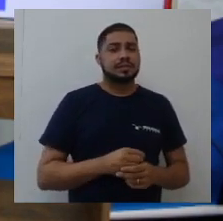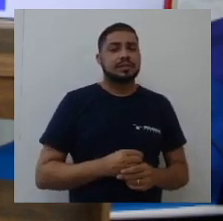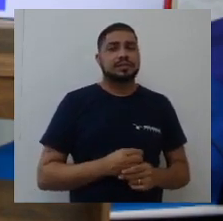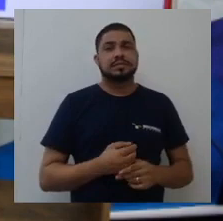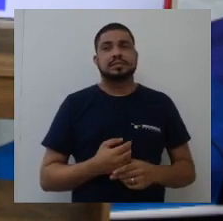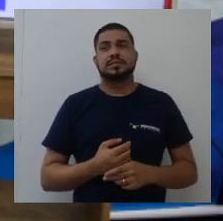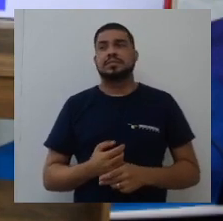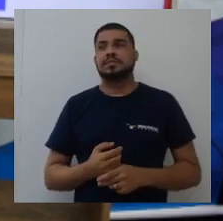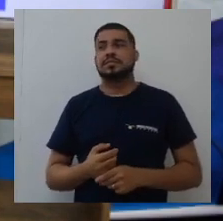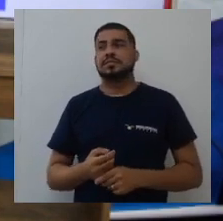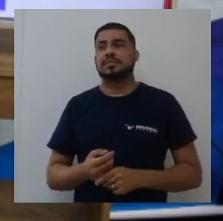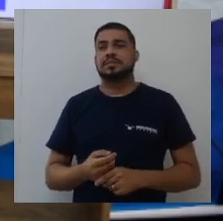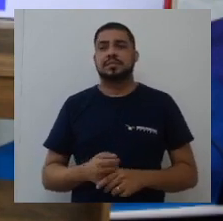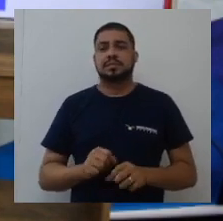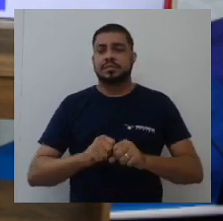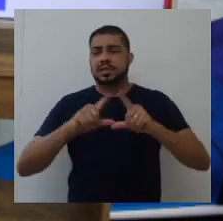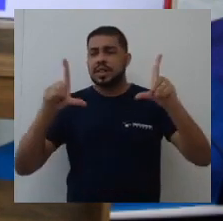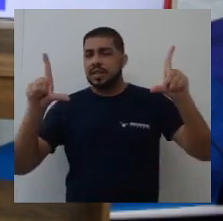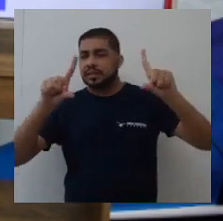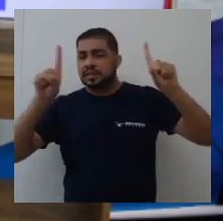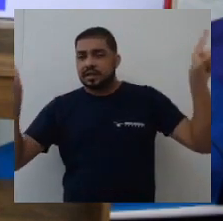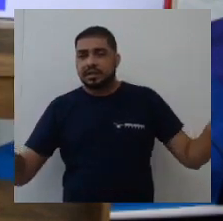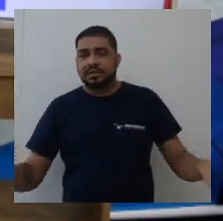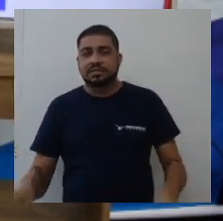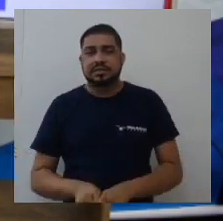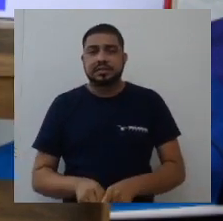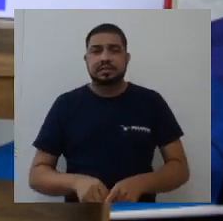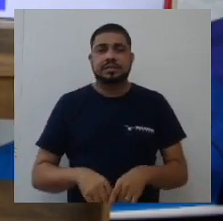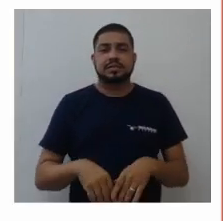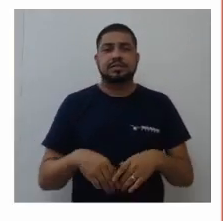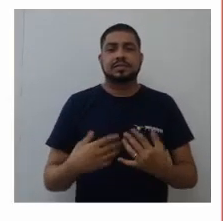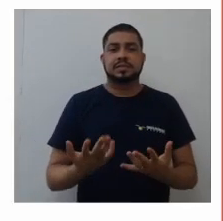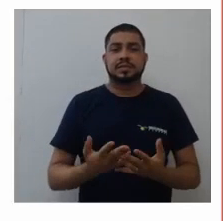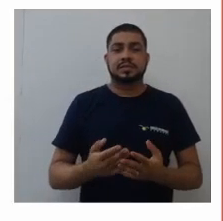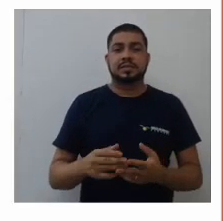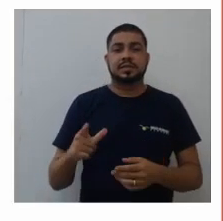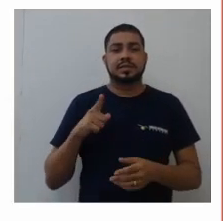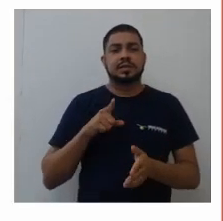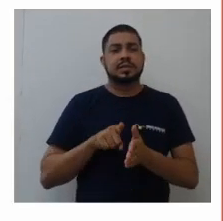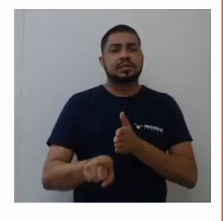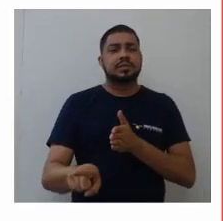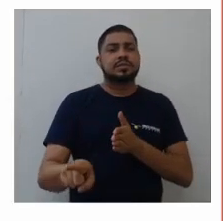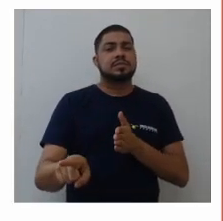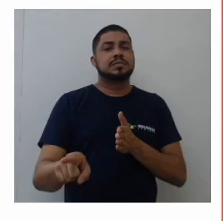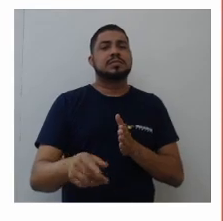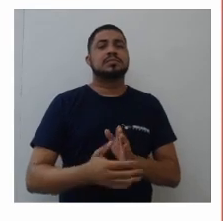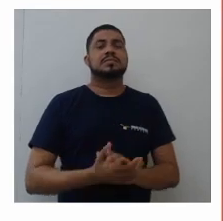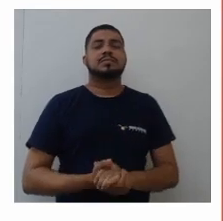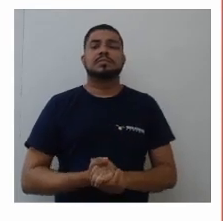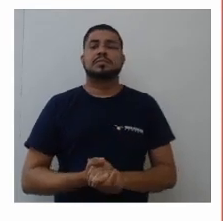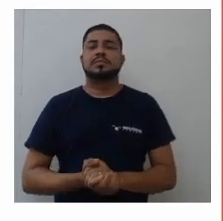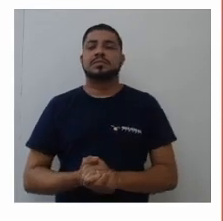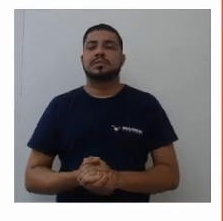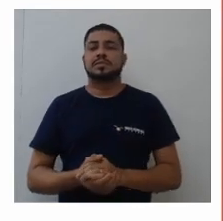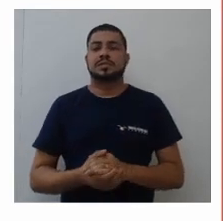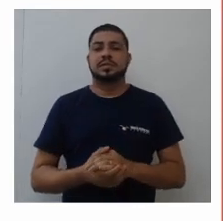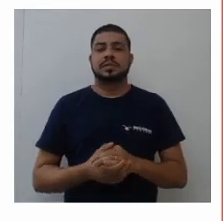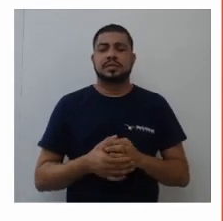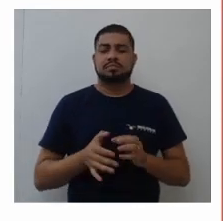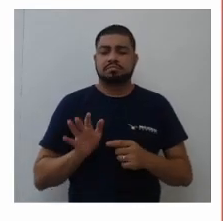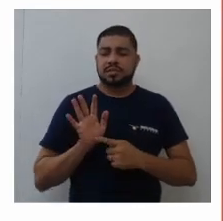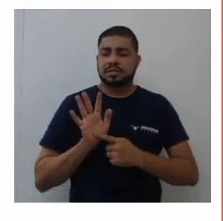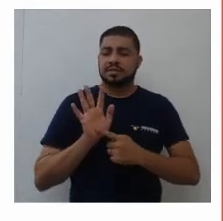situação. Tela geral. Quando a questão te